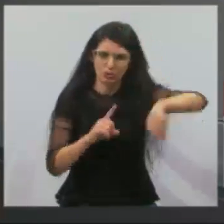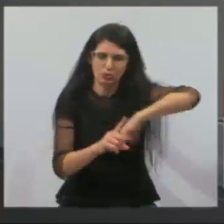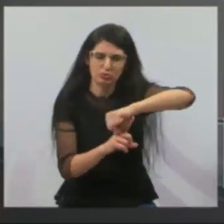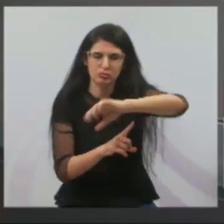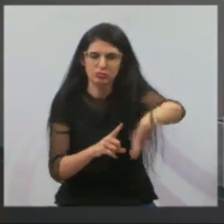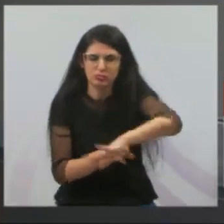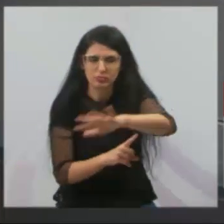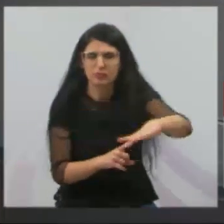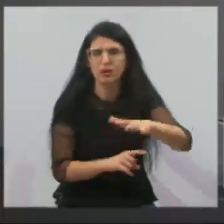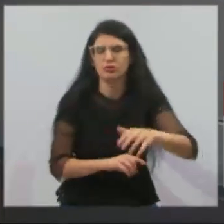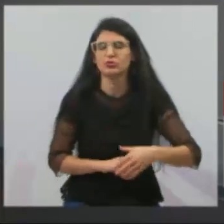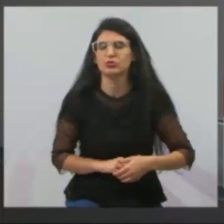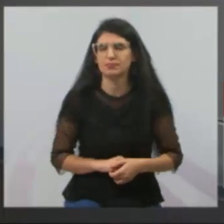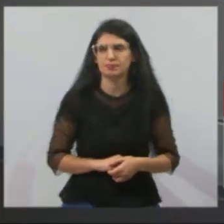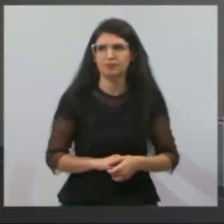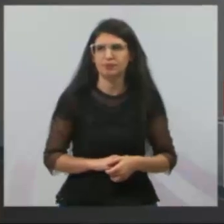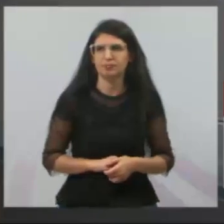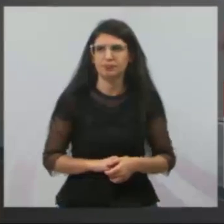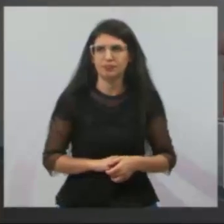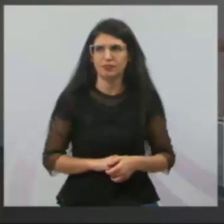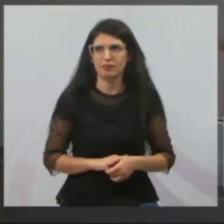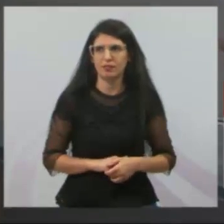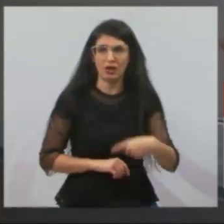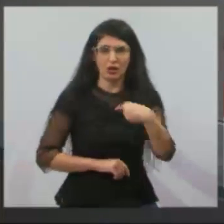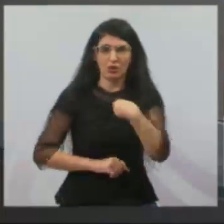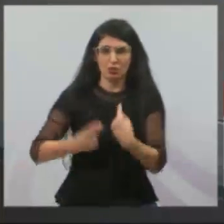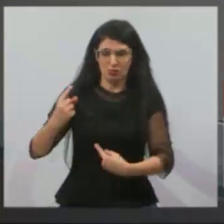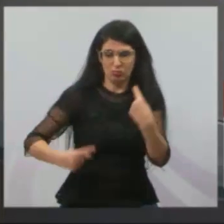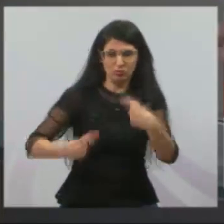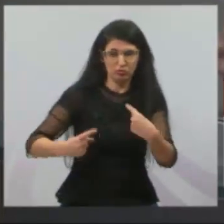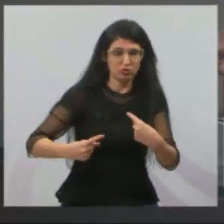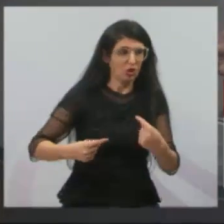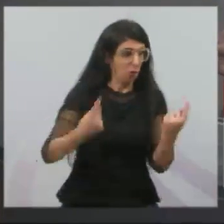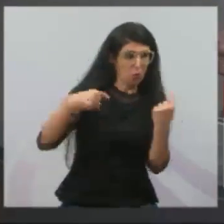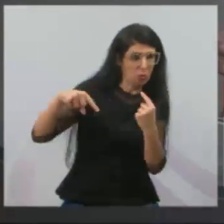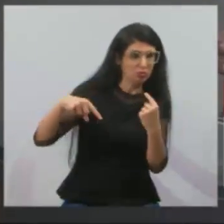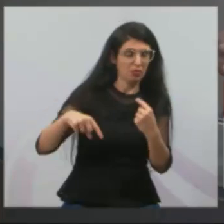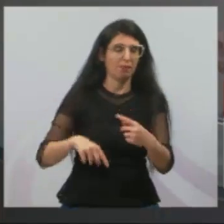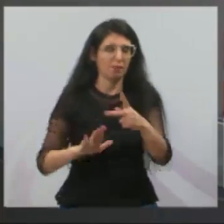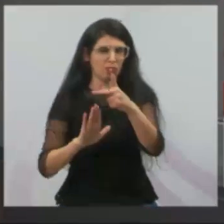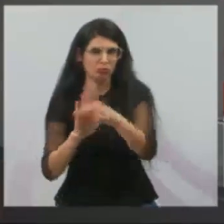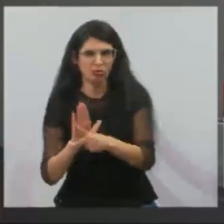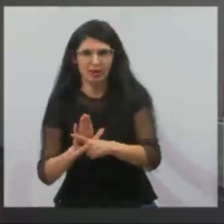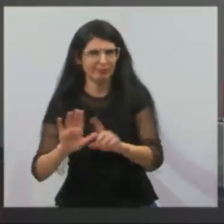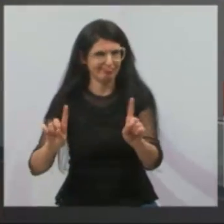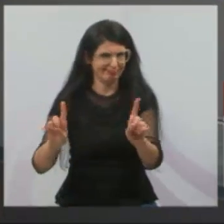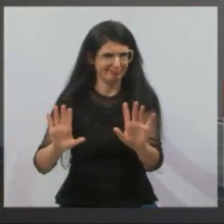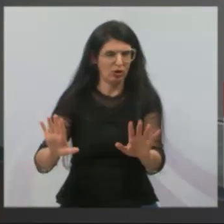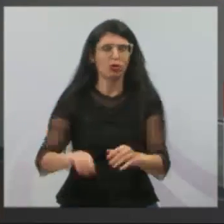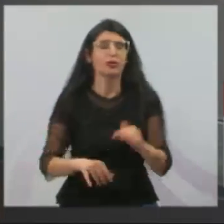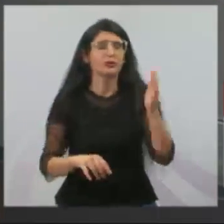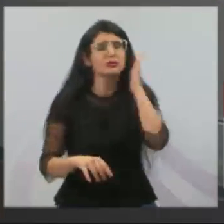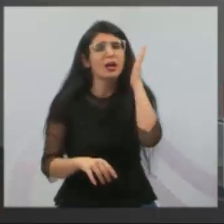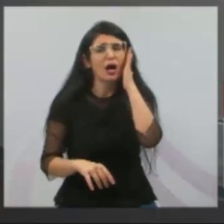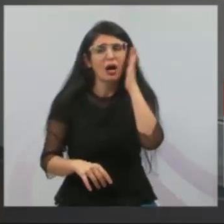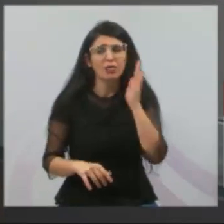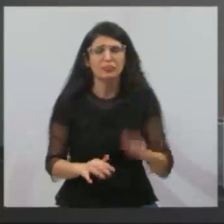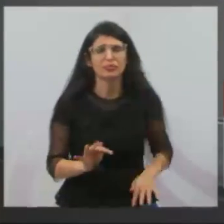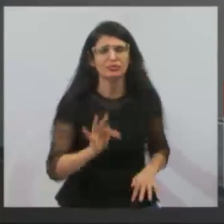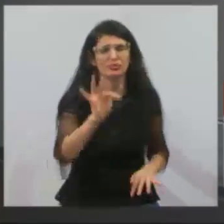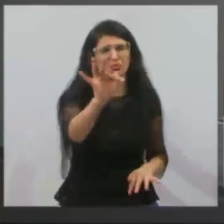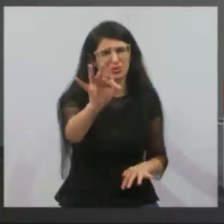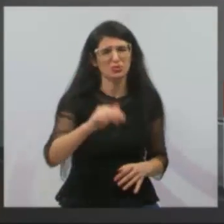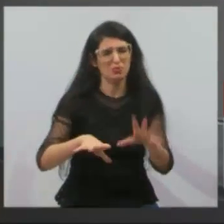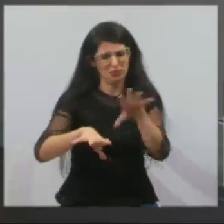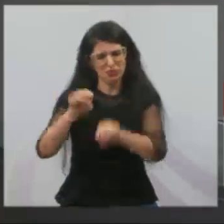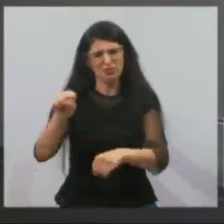parte, né, hoje, por questões políticas, estar votando aí contra esse projeto, e amanhã, lá na frente, a gente sabe que o servidor pode ser mais